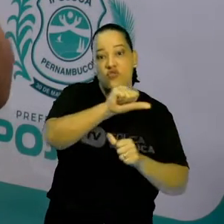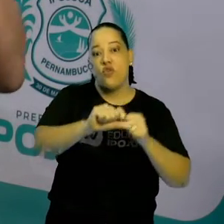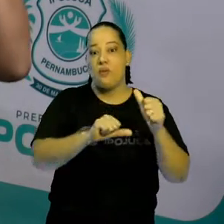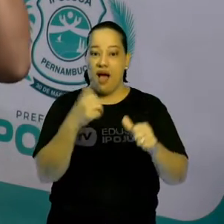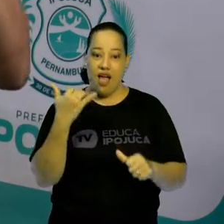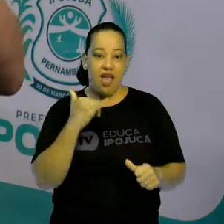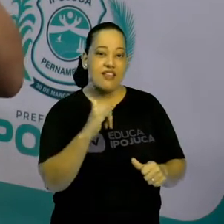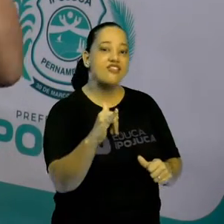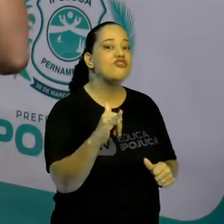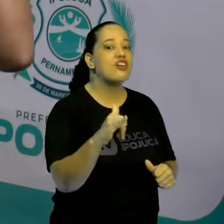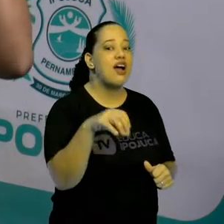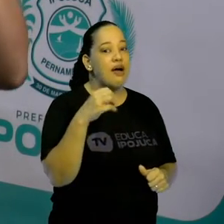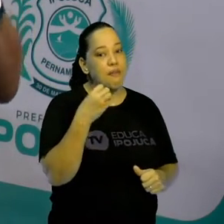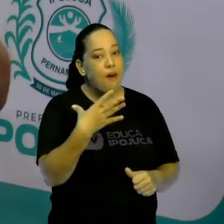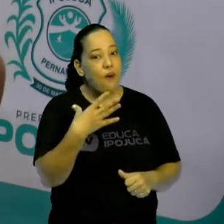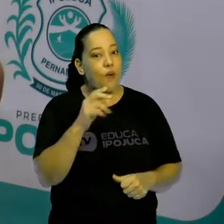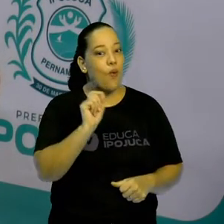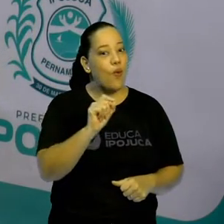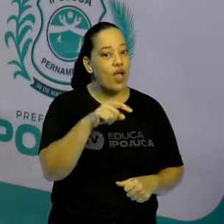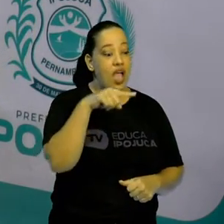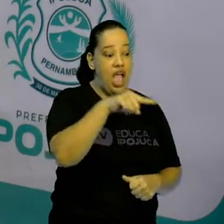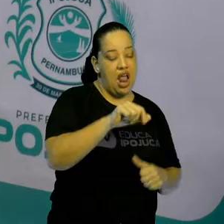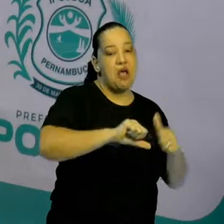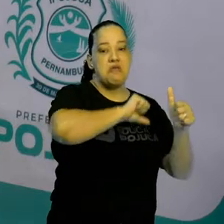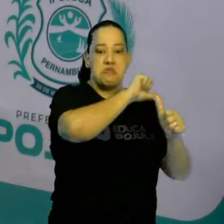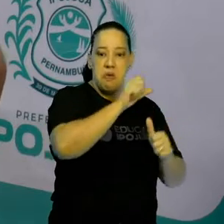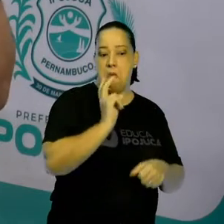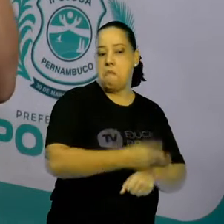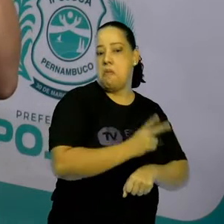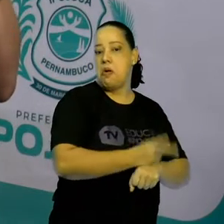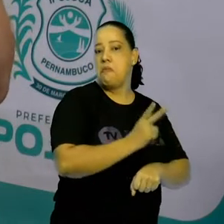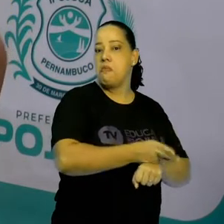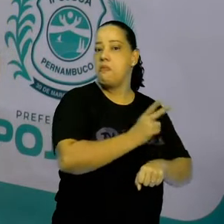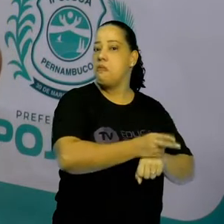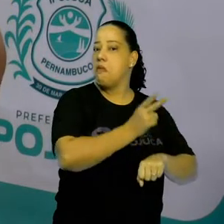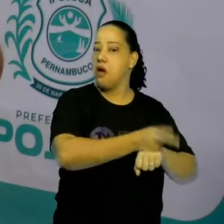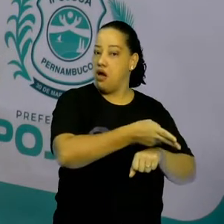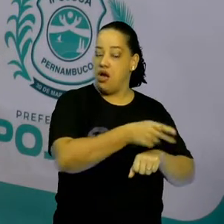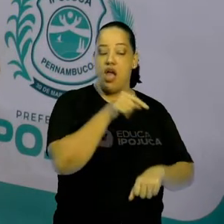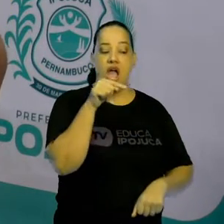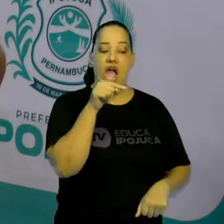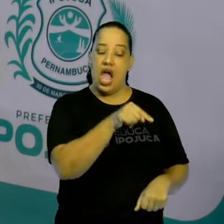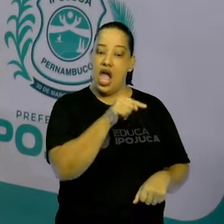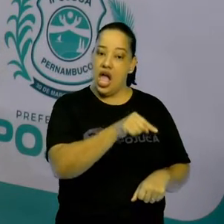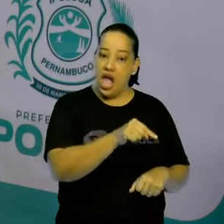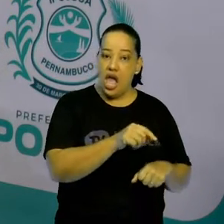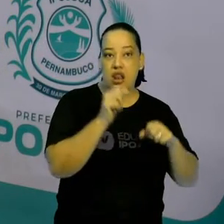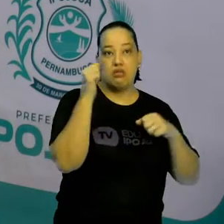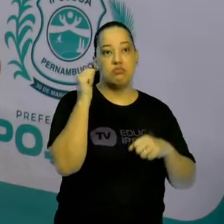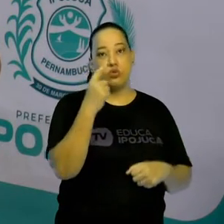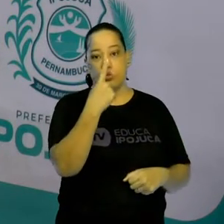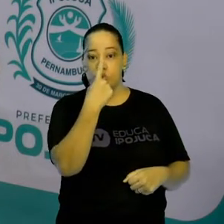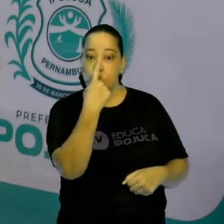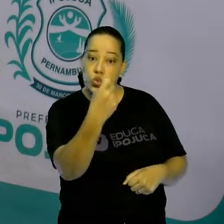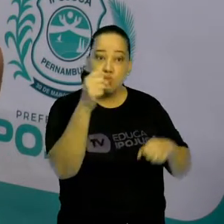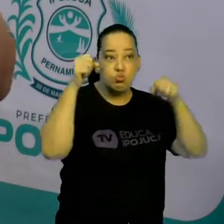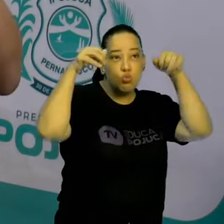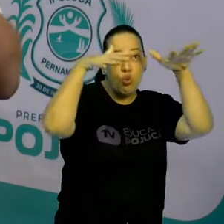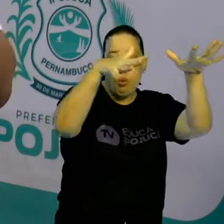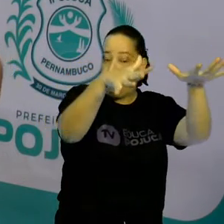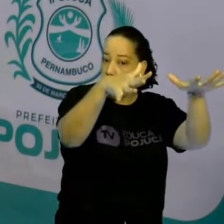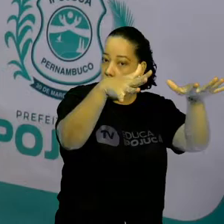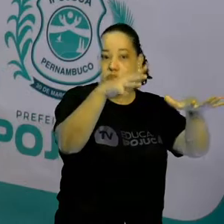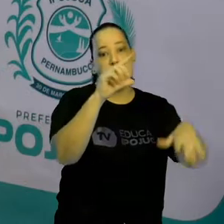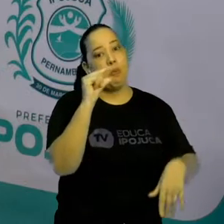Principais vantagens. Ela é renovável, certo? Ela é pouco poluente, ela é